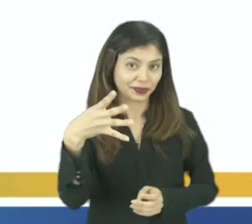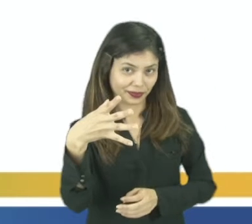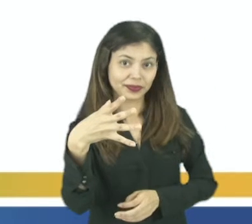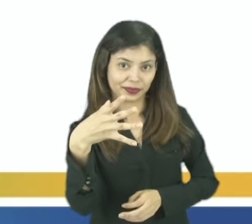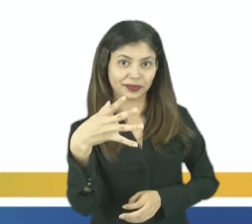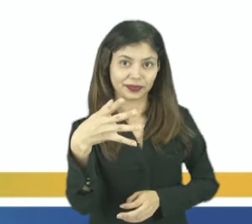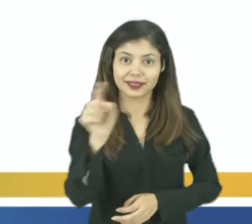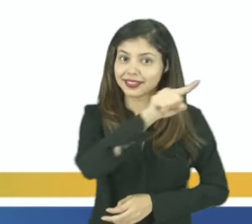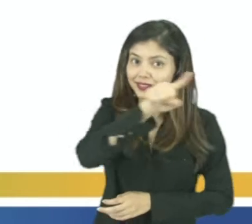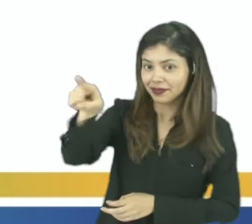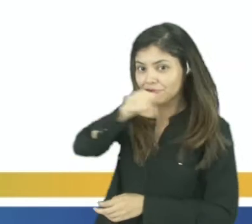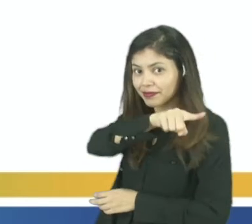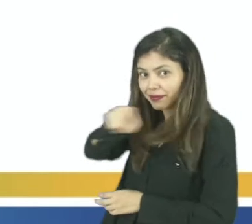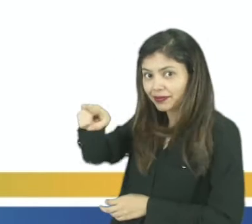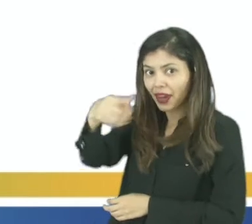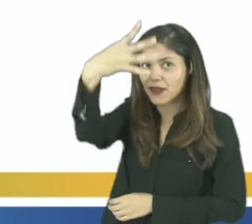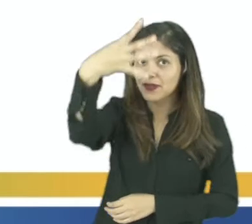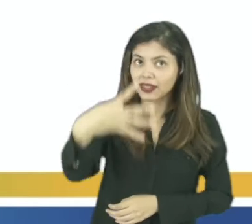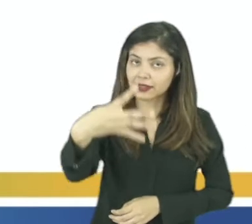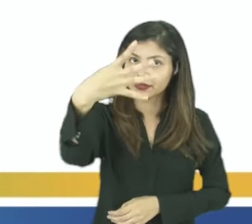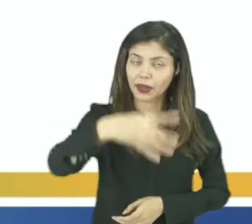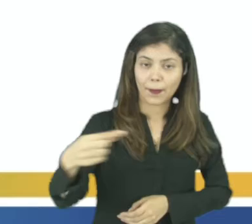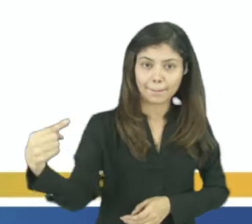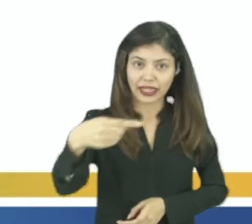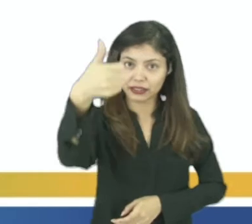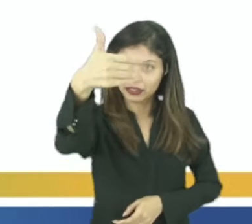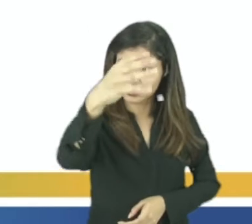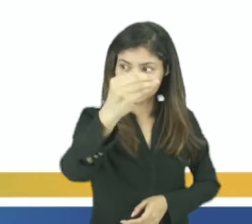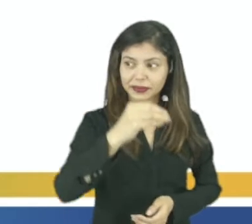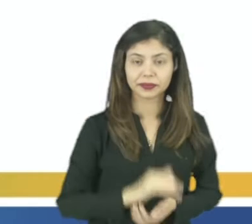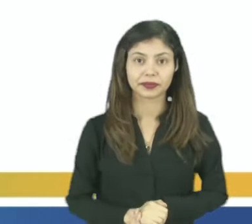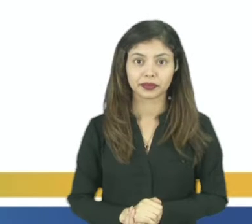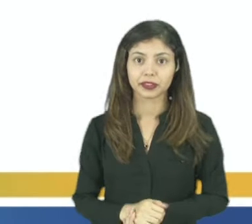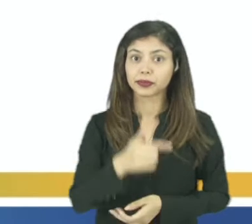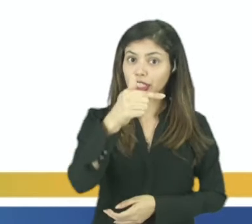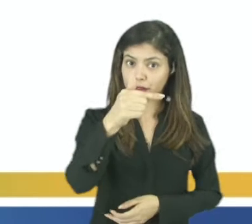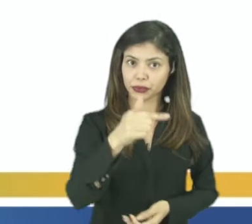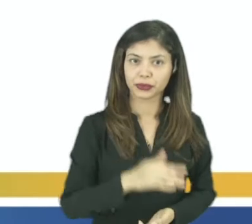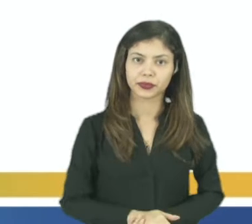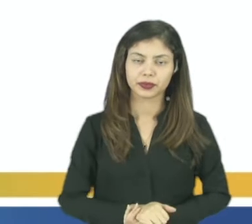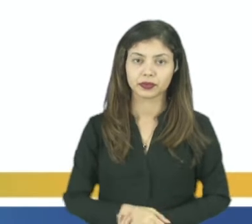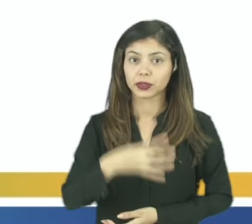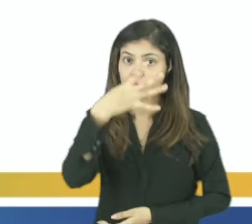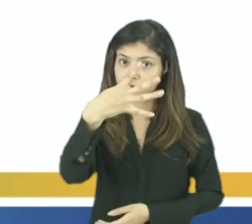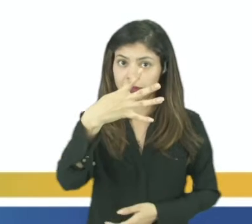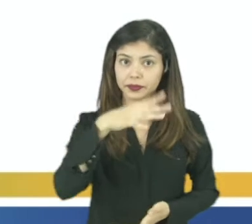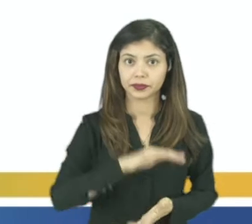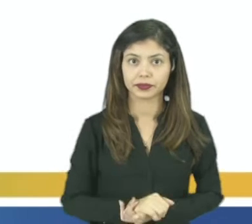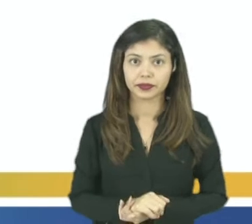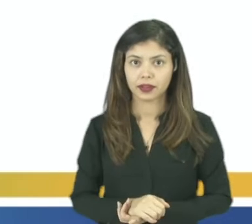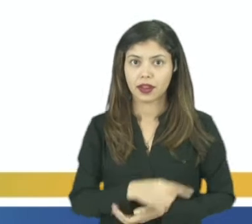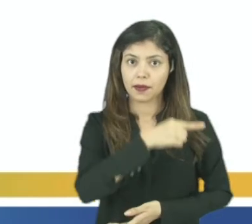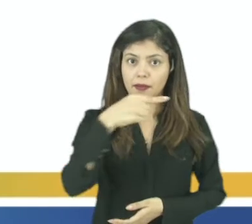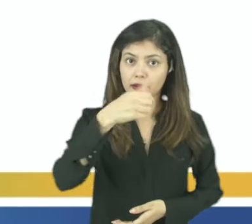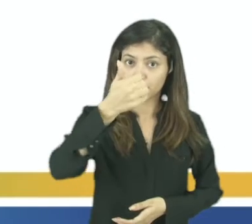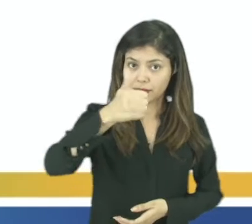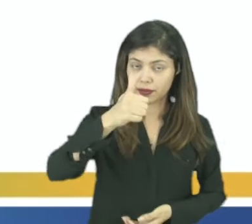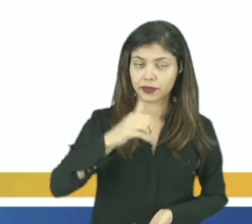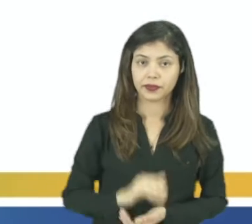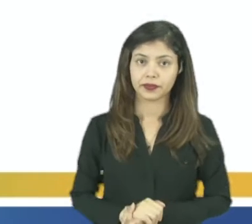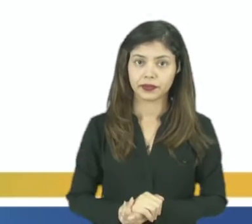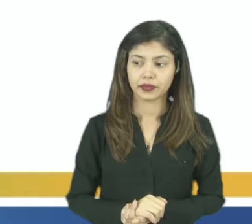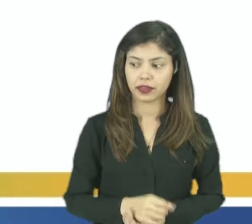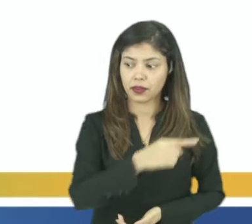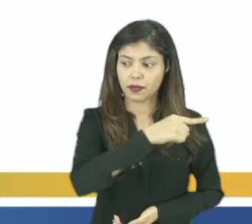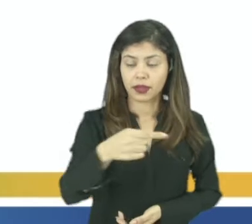linhas. Então nós vamos ter o 4, o menos 10 e o 7. O 4, o menos 11 e